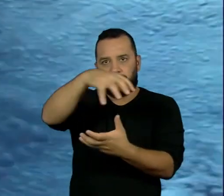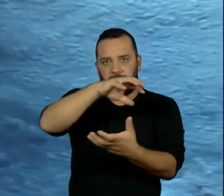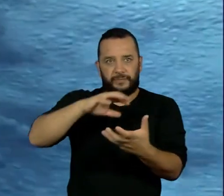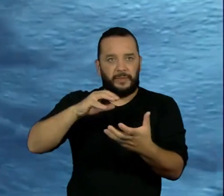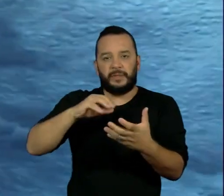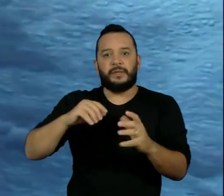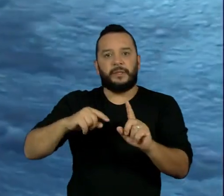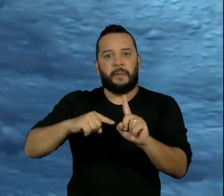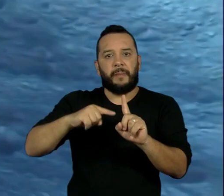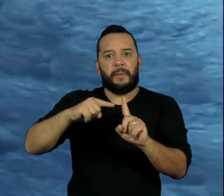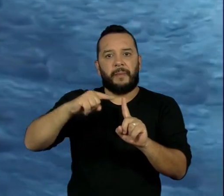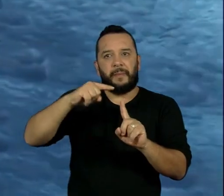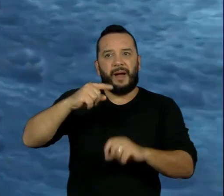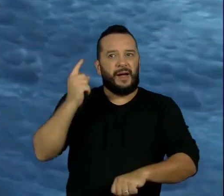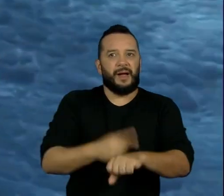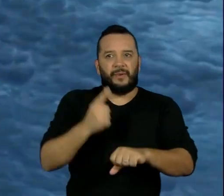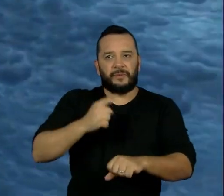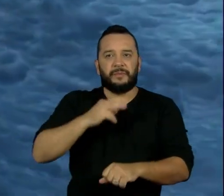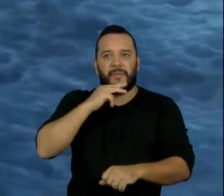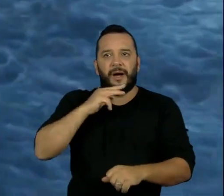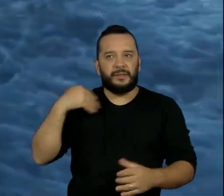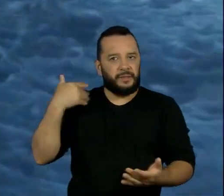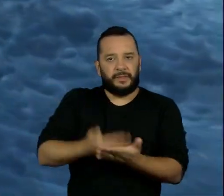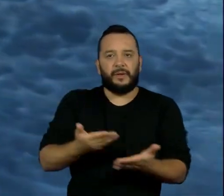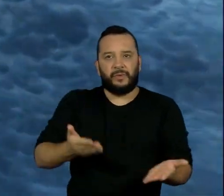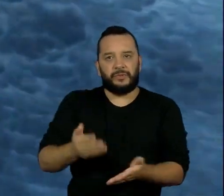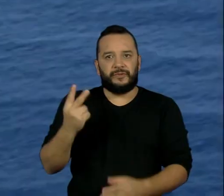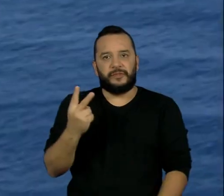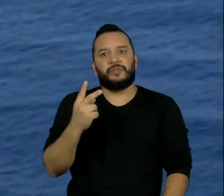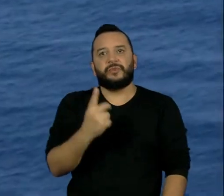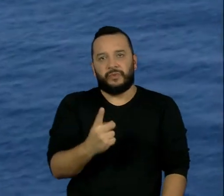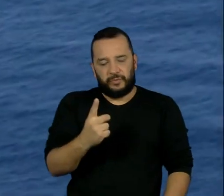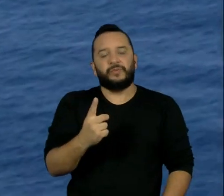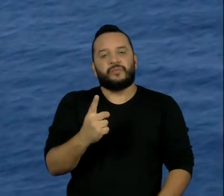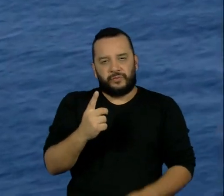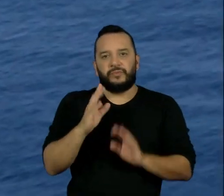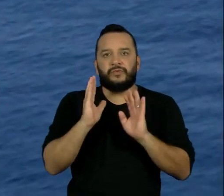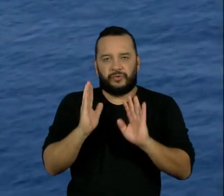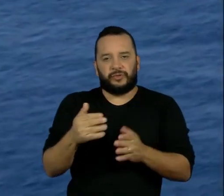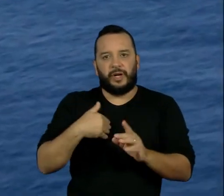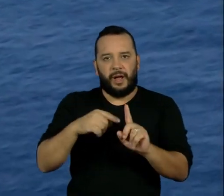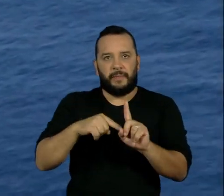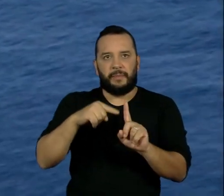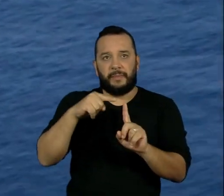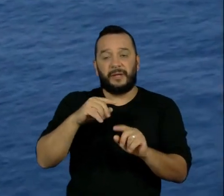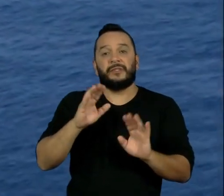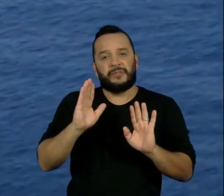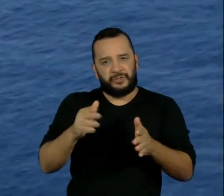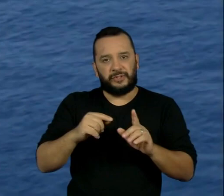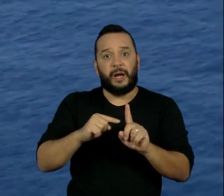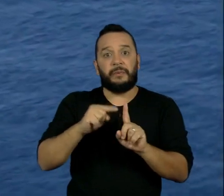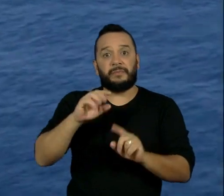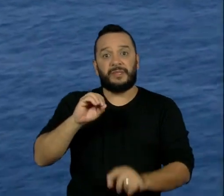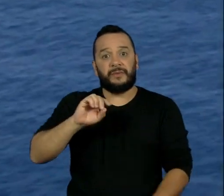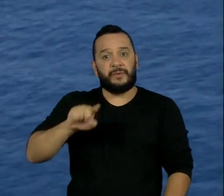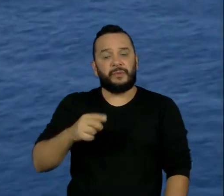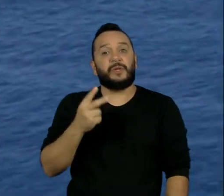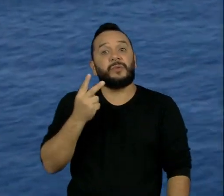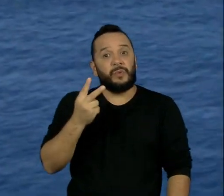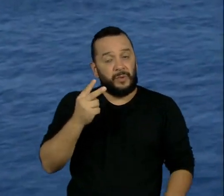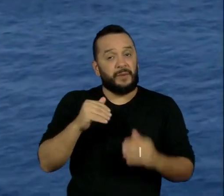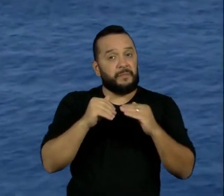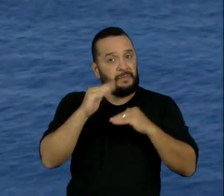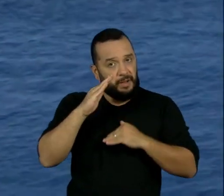As medições recentes chegaram a 21 graus Celsius, um número no mínimo 0,2 grau acima